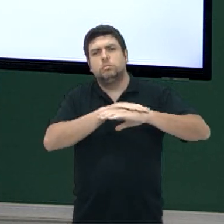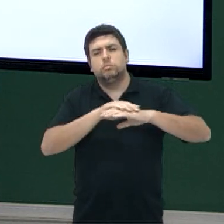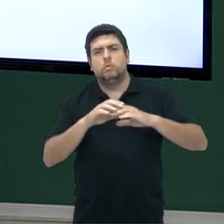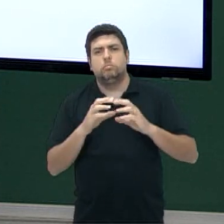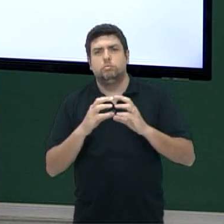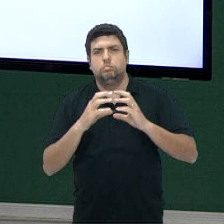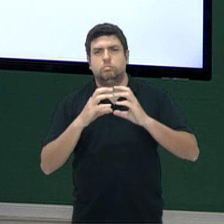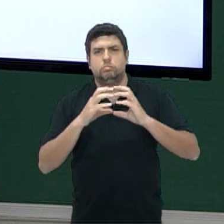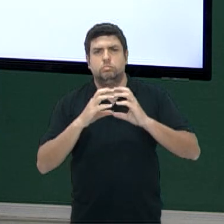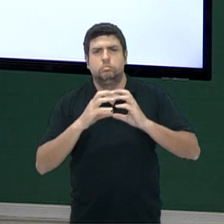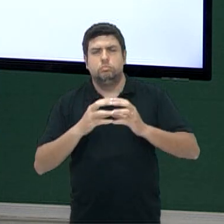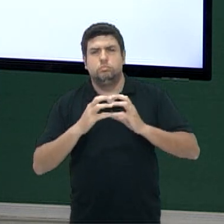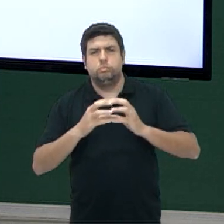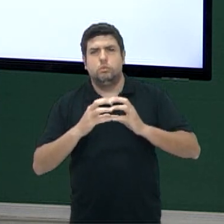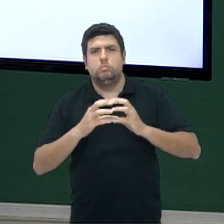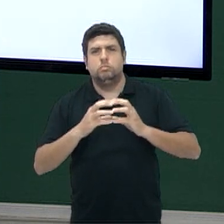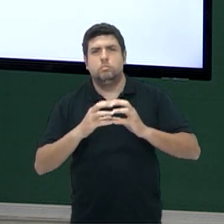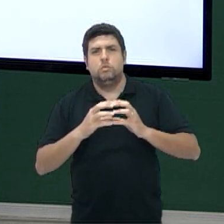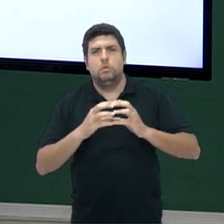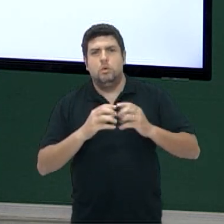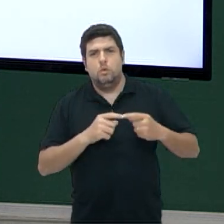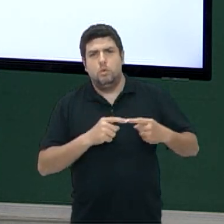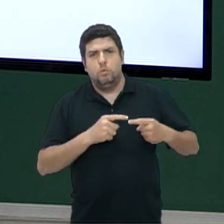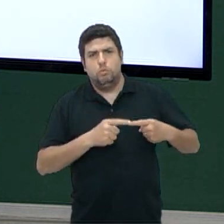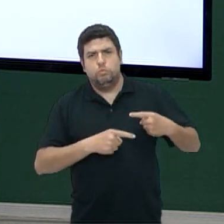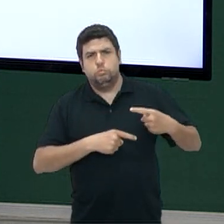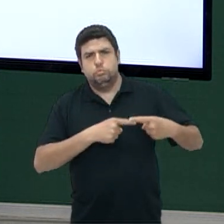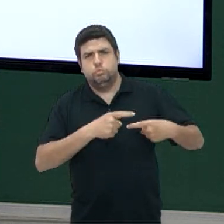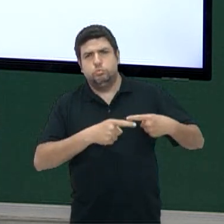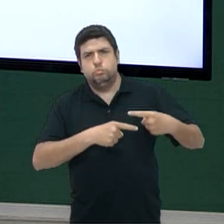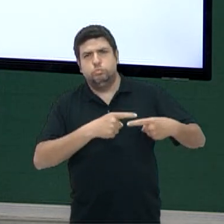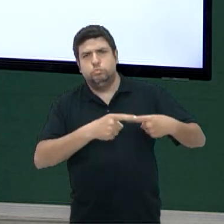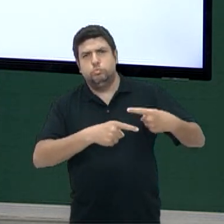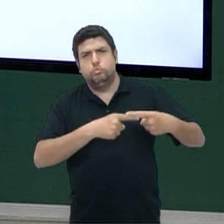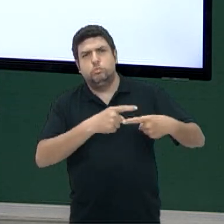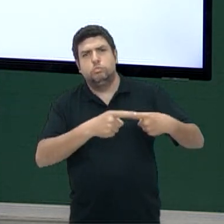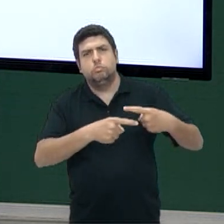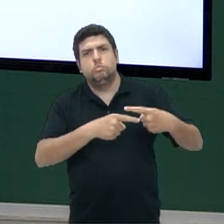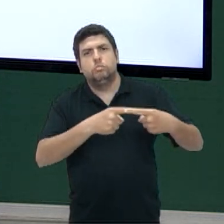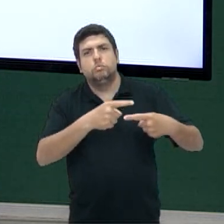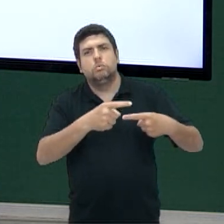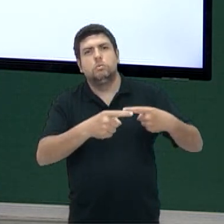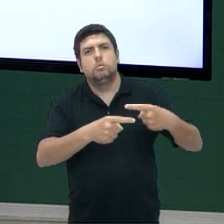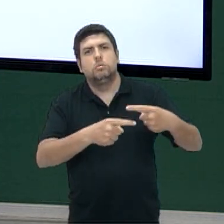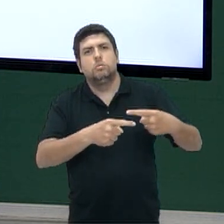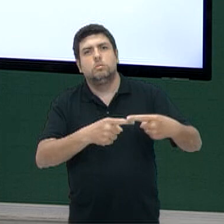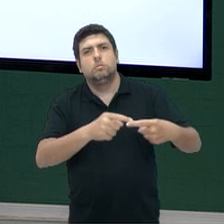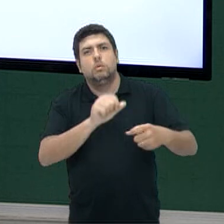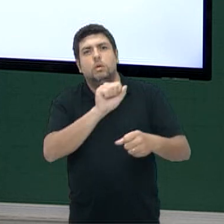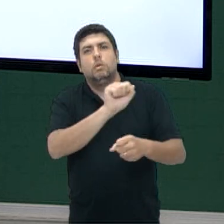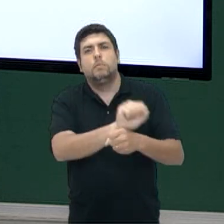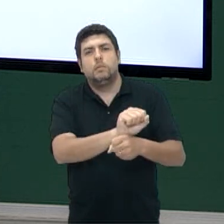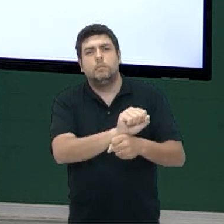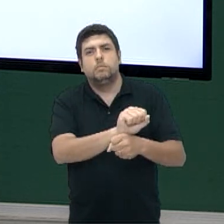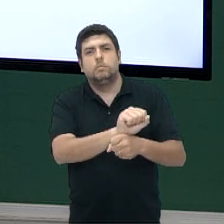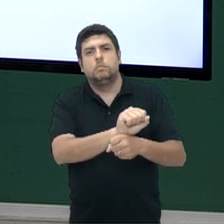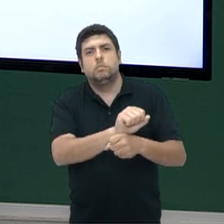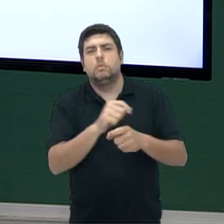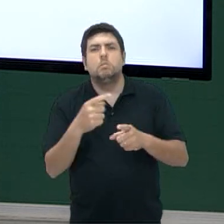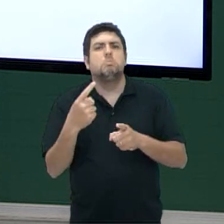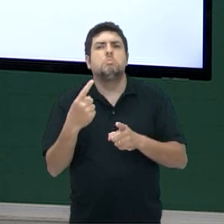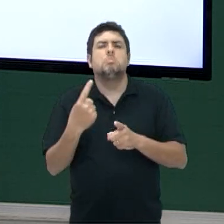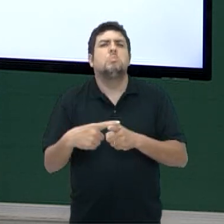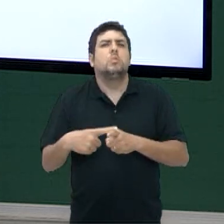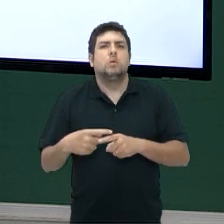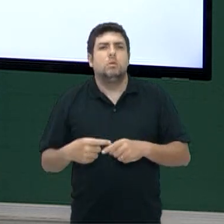esse corpo, ele está em movimento e a tendência dele é parar. Por que ele para? Porque a tendência dele é simplesmente parar? Porque